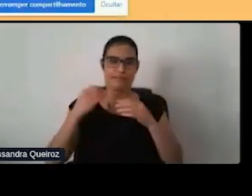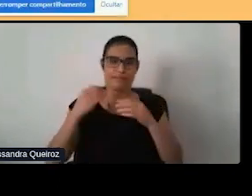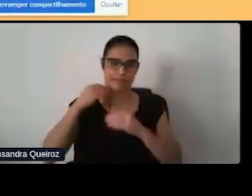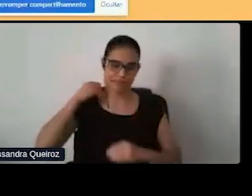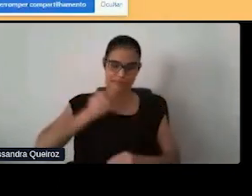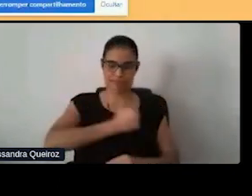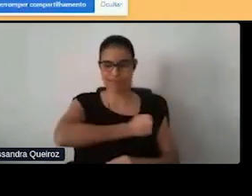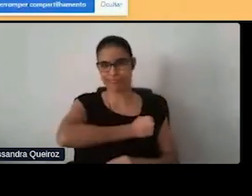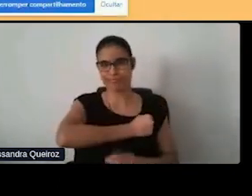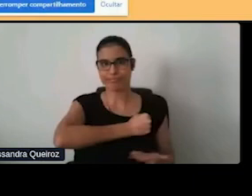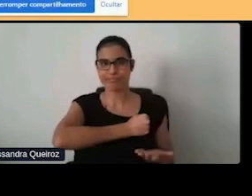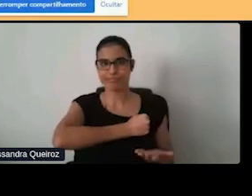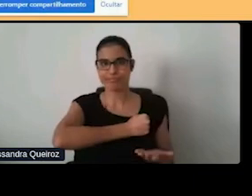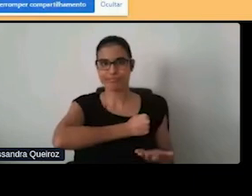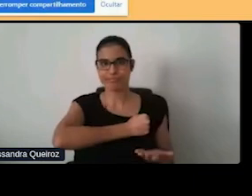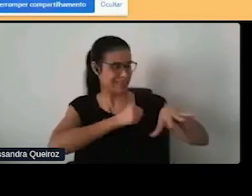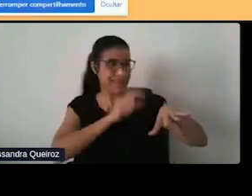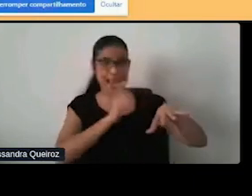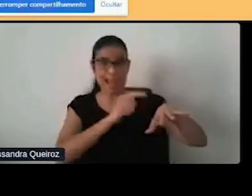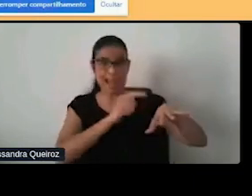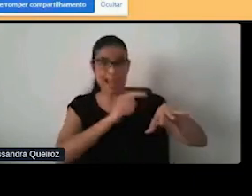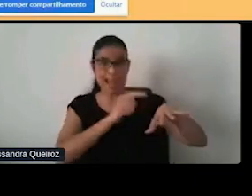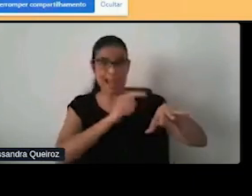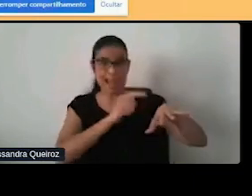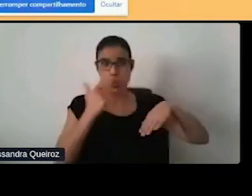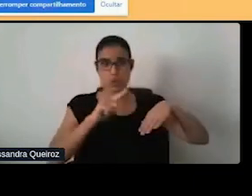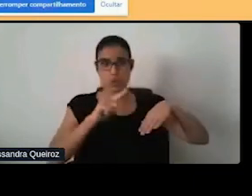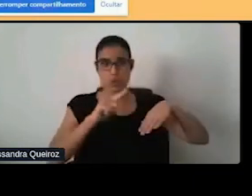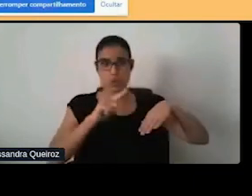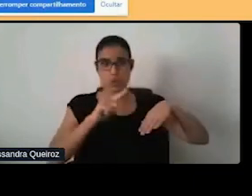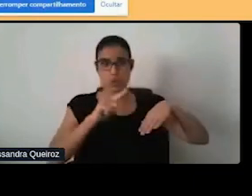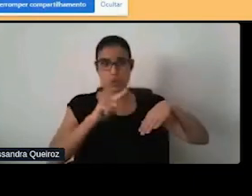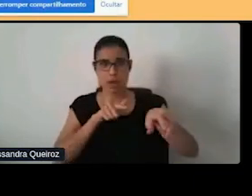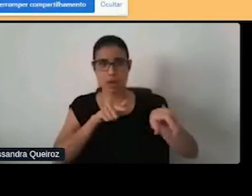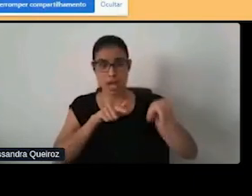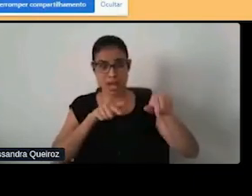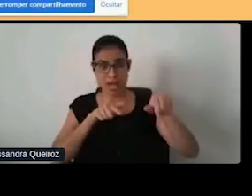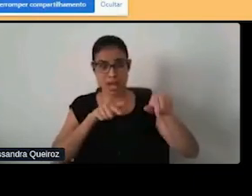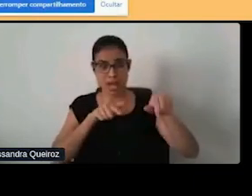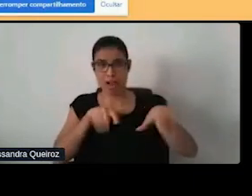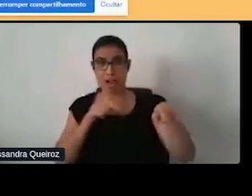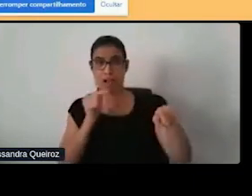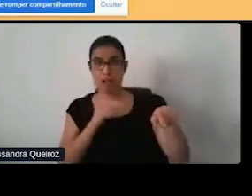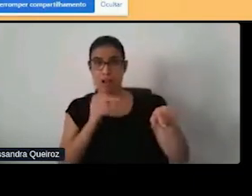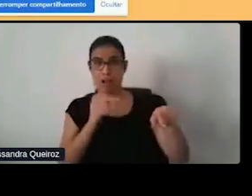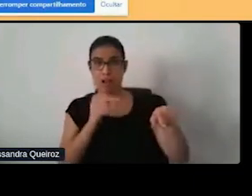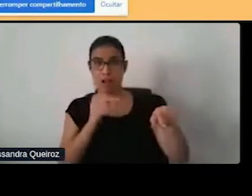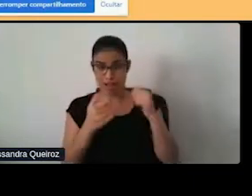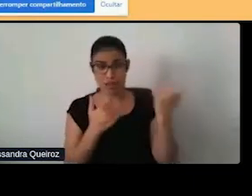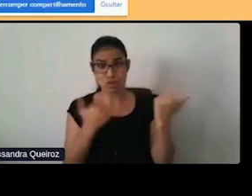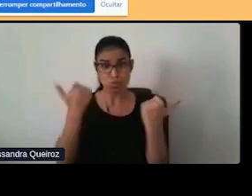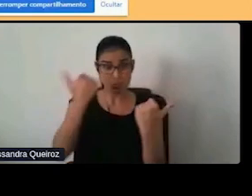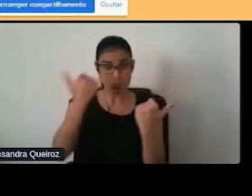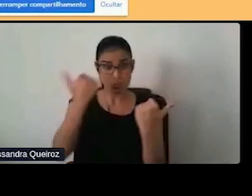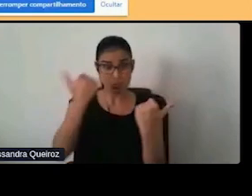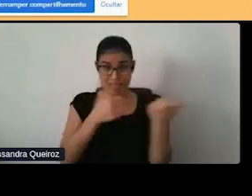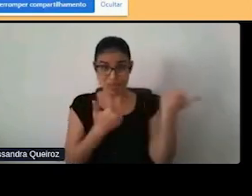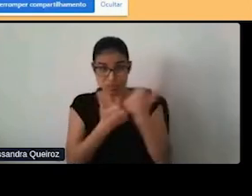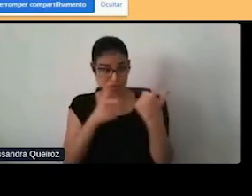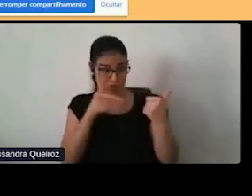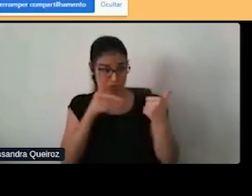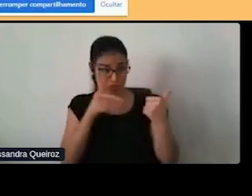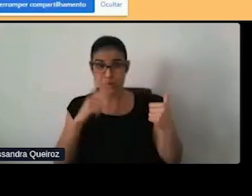site só com mouse. Será que você consegue? Ou só com teclado, de repente, seu mouse quebrou e você só consegue mexer na nossa aplicação